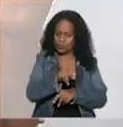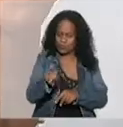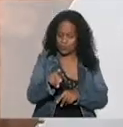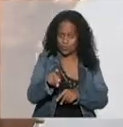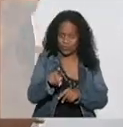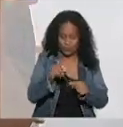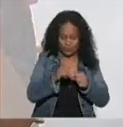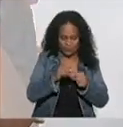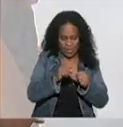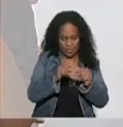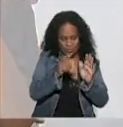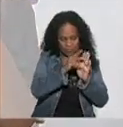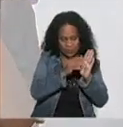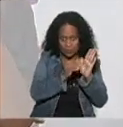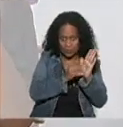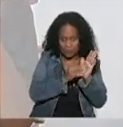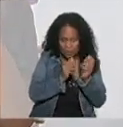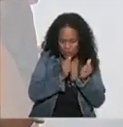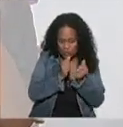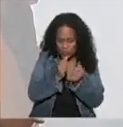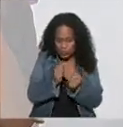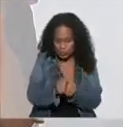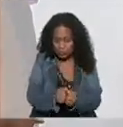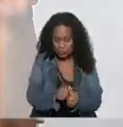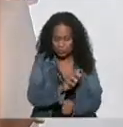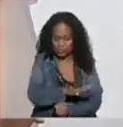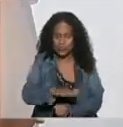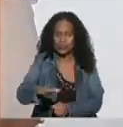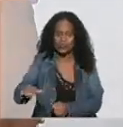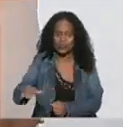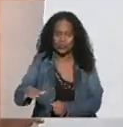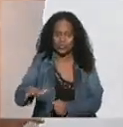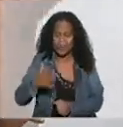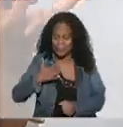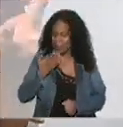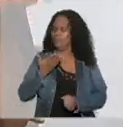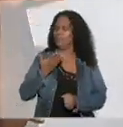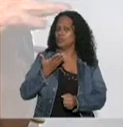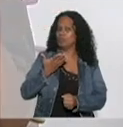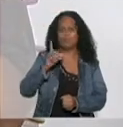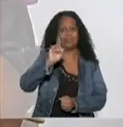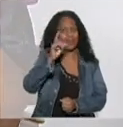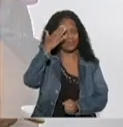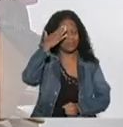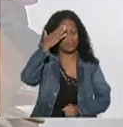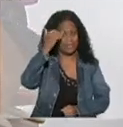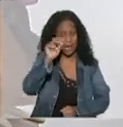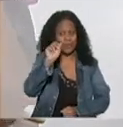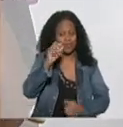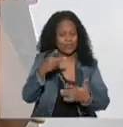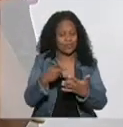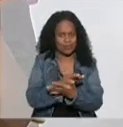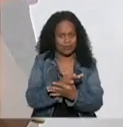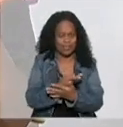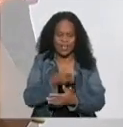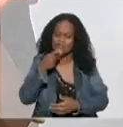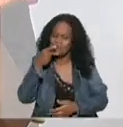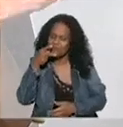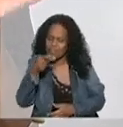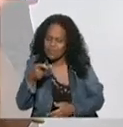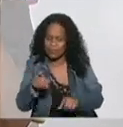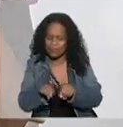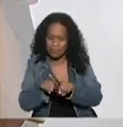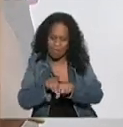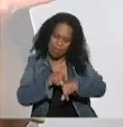crianças não são apanhadas de surpresa, elas sabem o que vai acontecer, elas sugerem horários e tal. E um dia o planejamento já